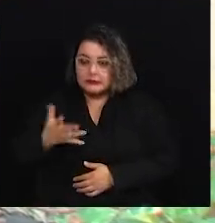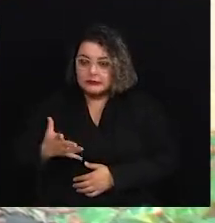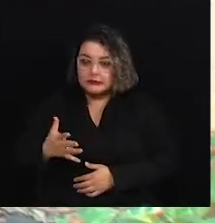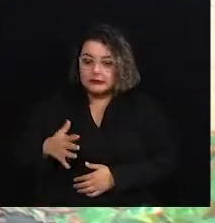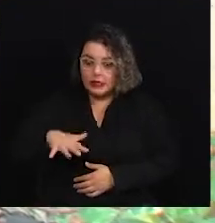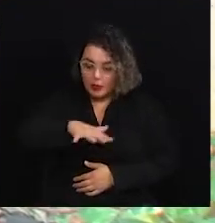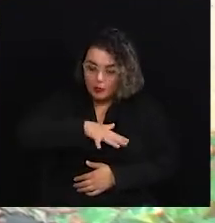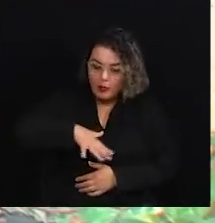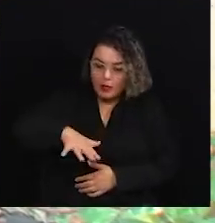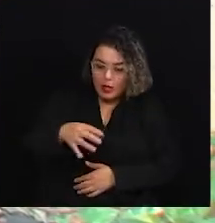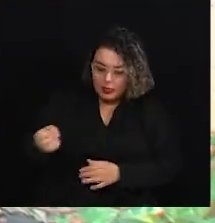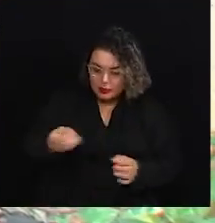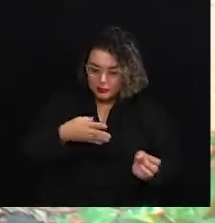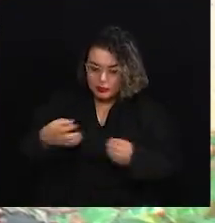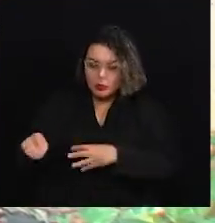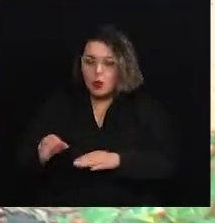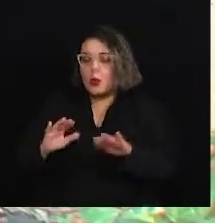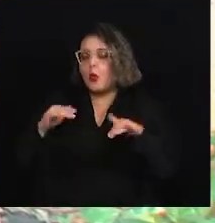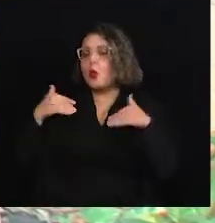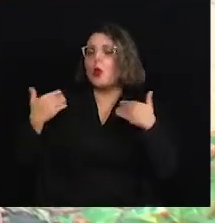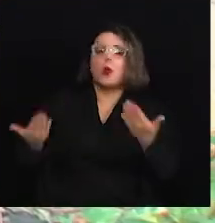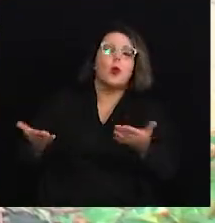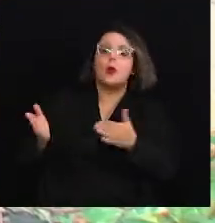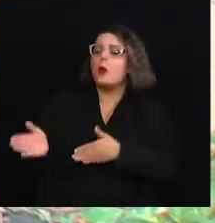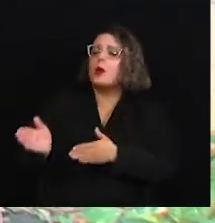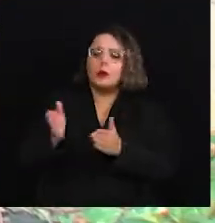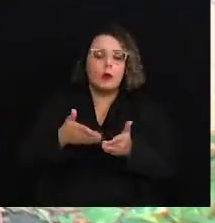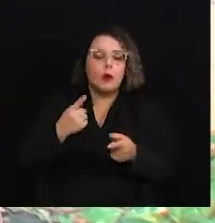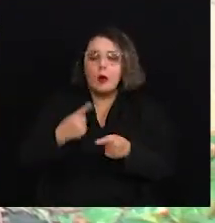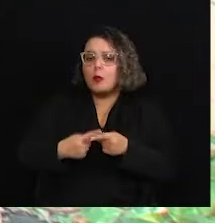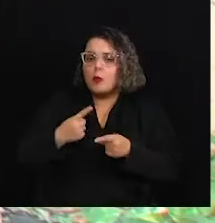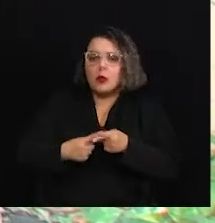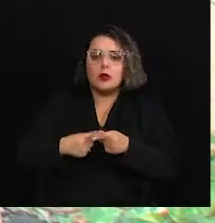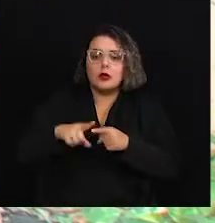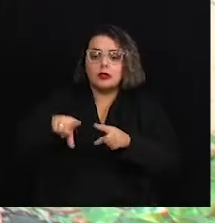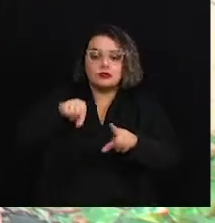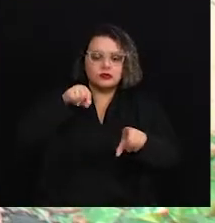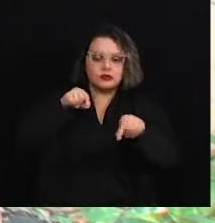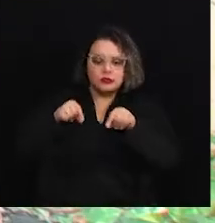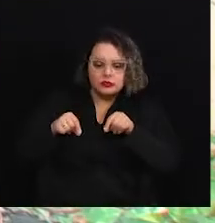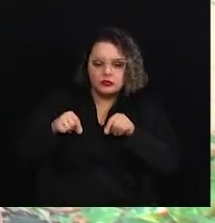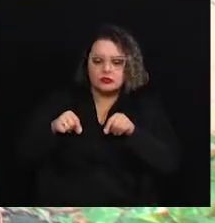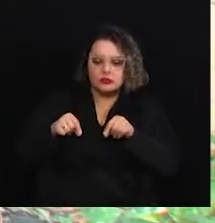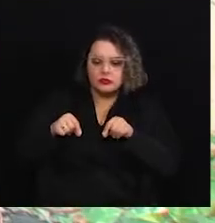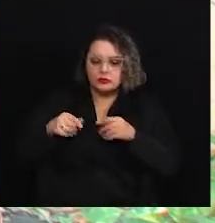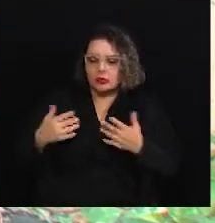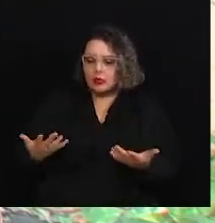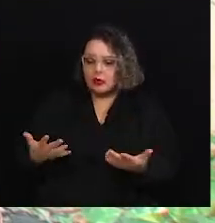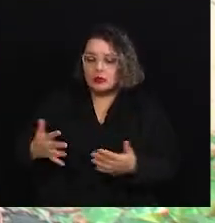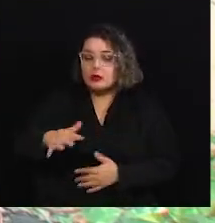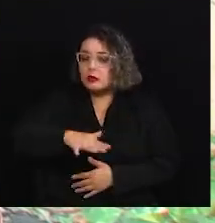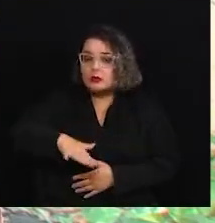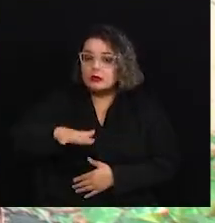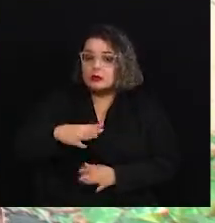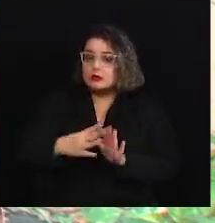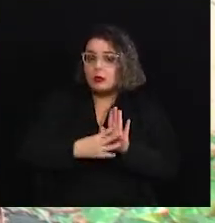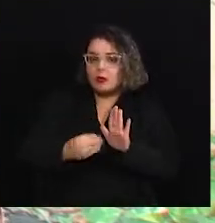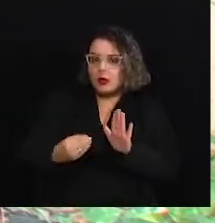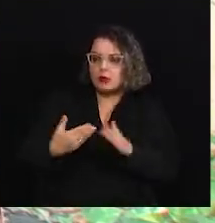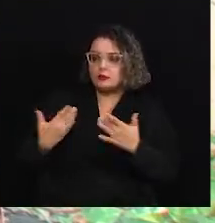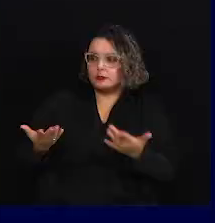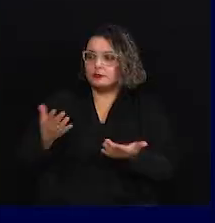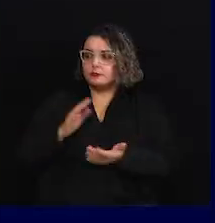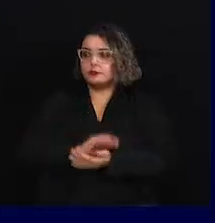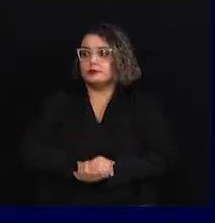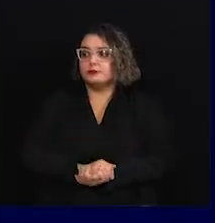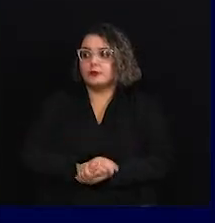procura um hub de inovação como esse, qual é esse caminho? Por que vocês optaram por esse